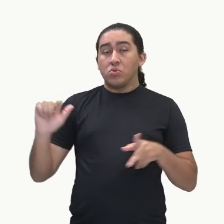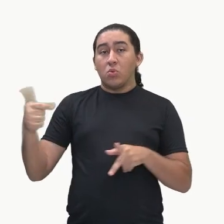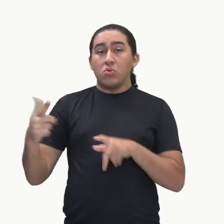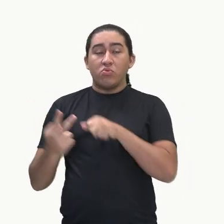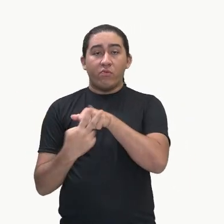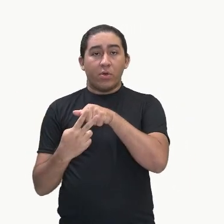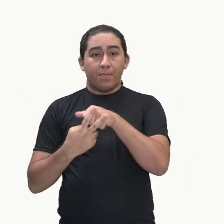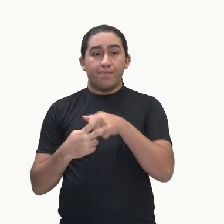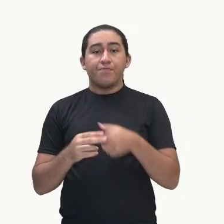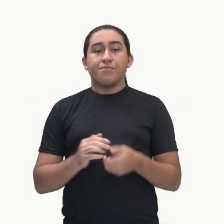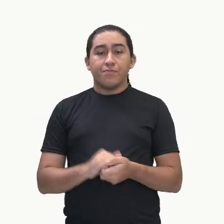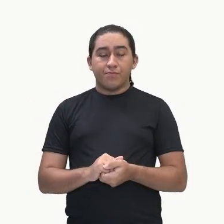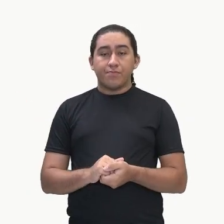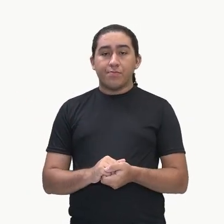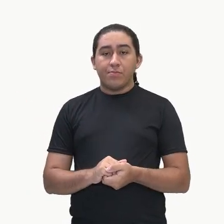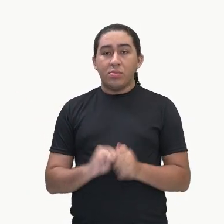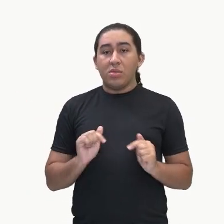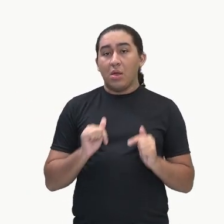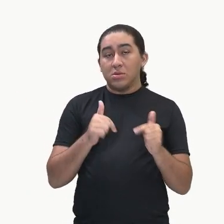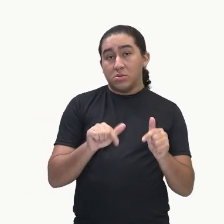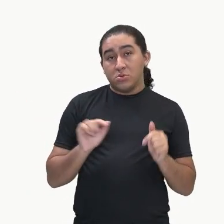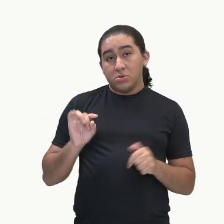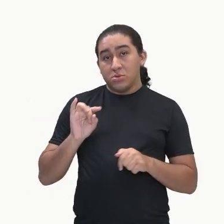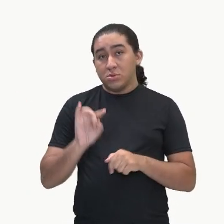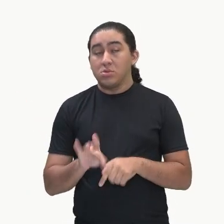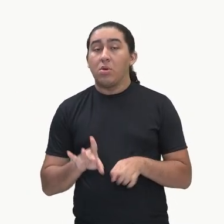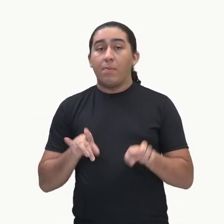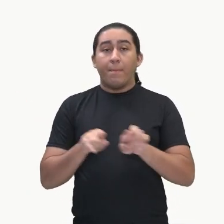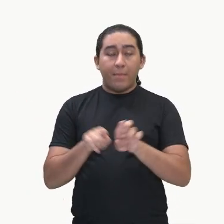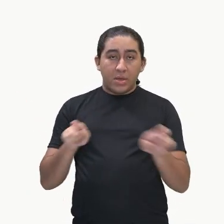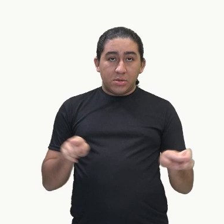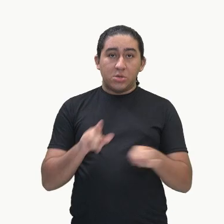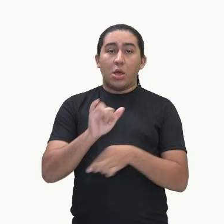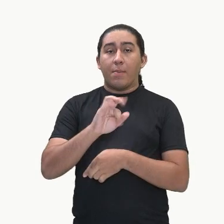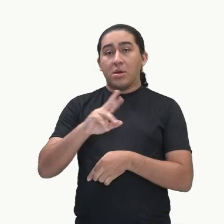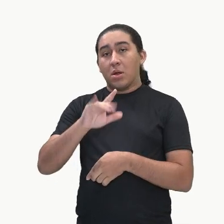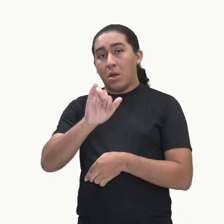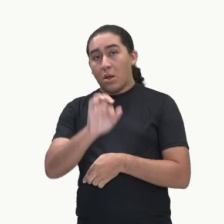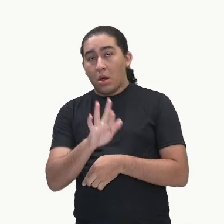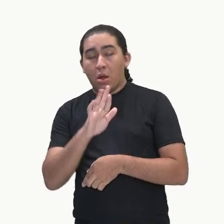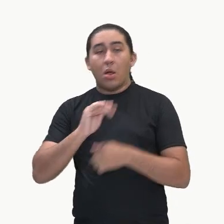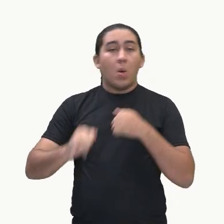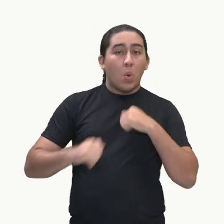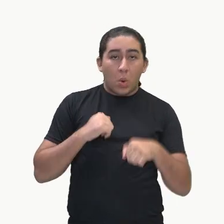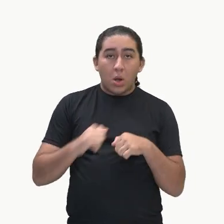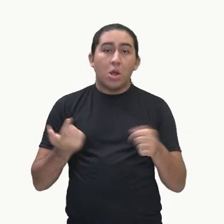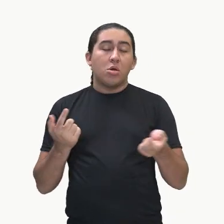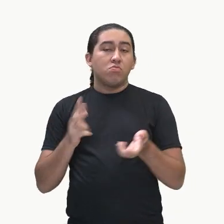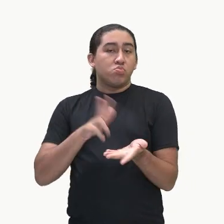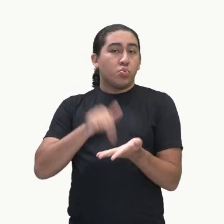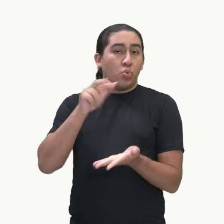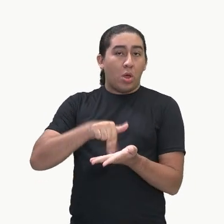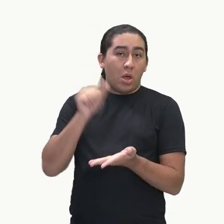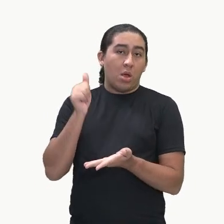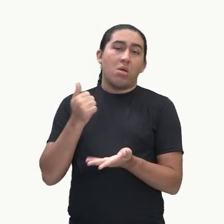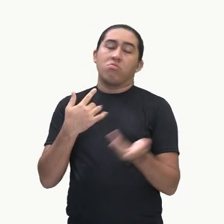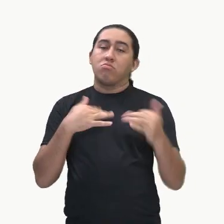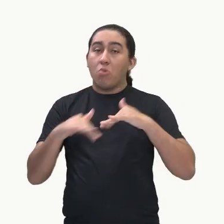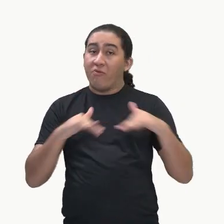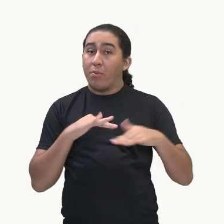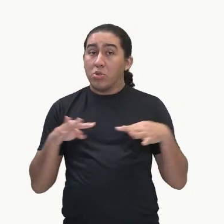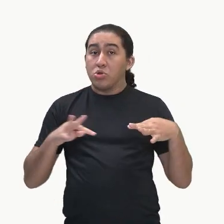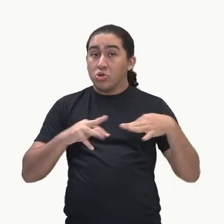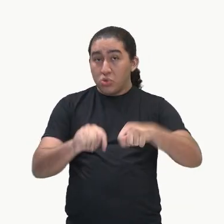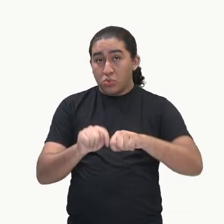verbo que exprime ação, só, que no caso de brincar, de correr, de pular, de mexer, né,